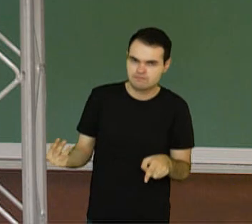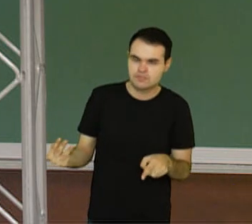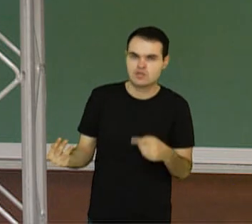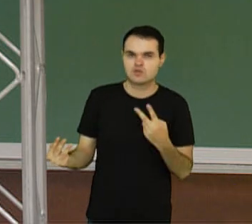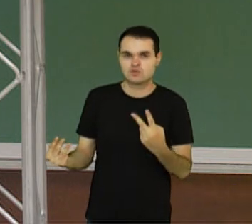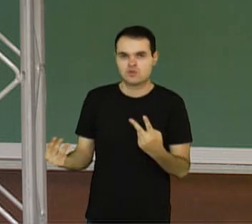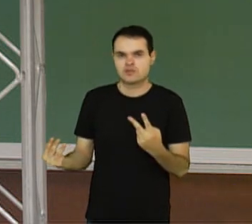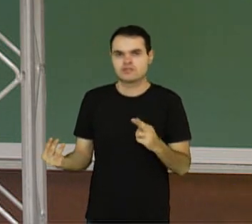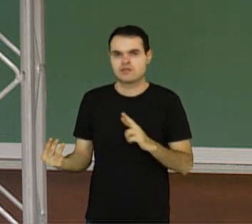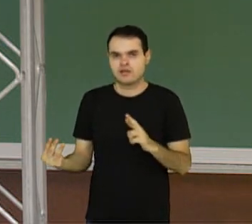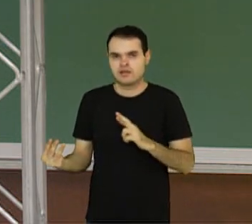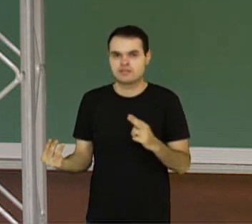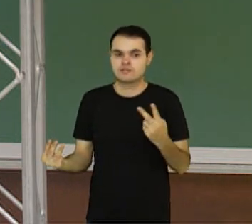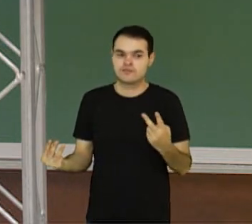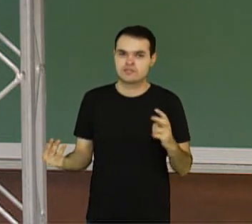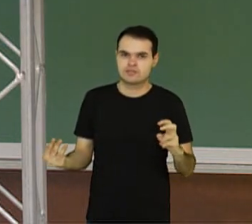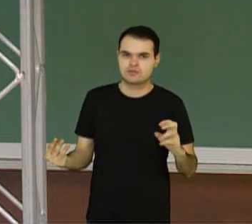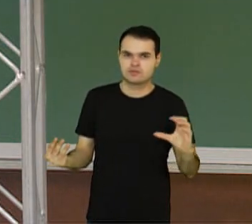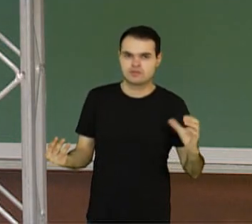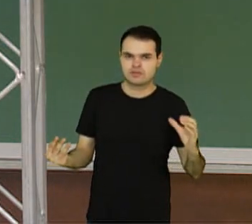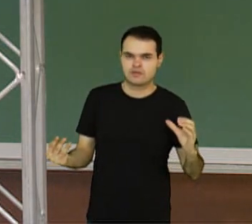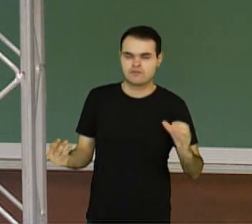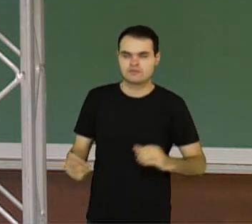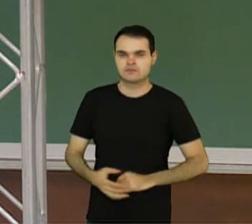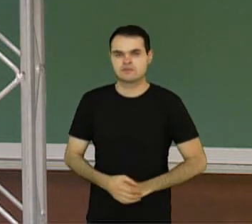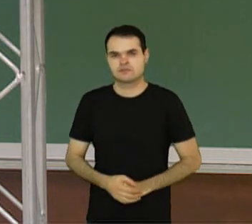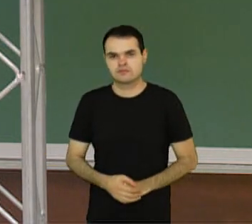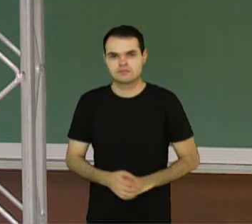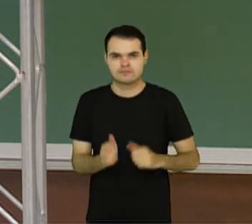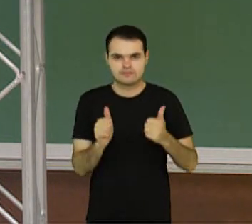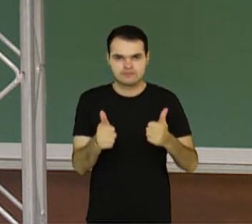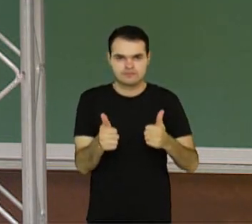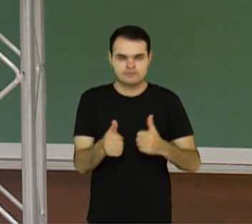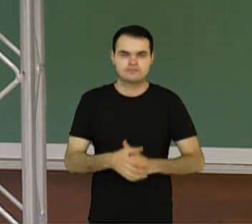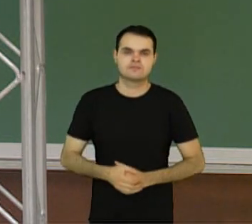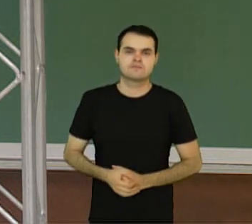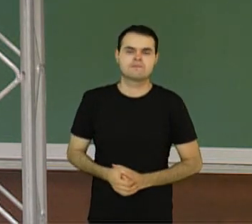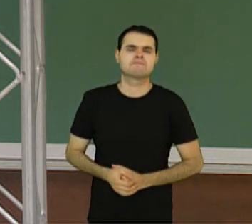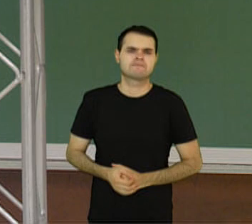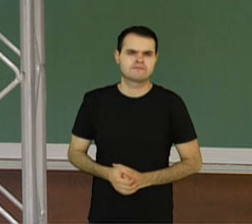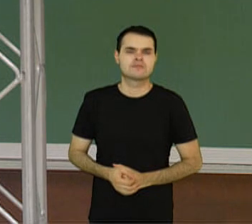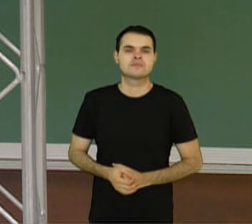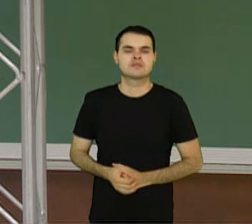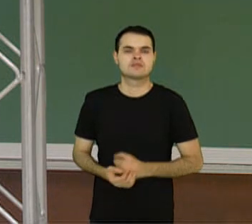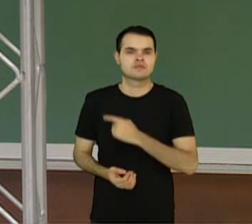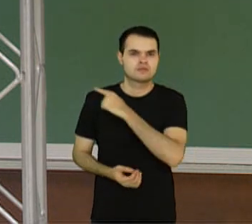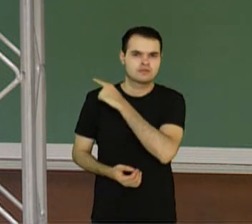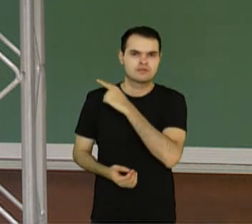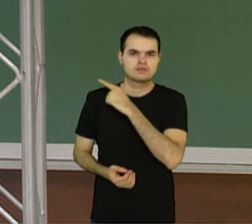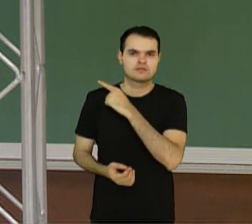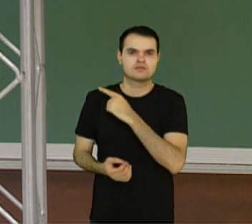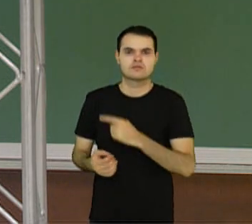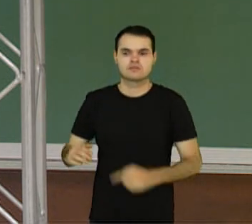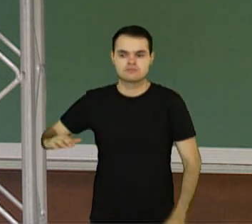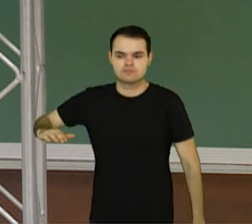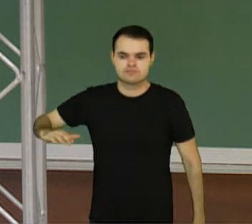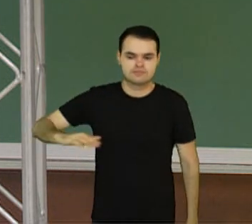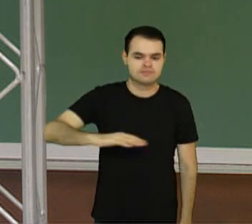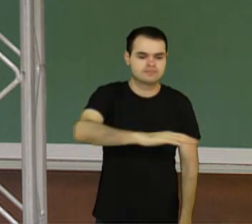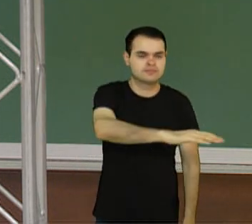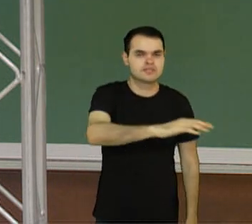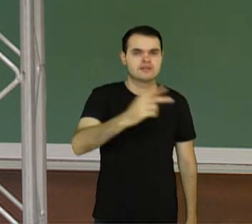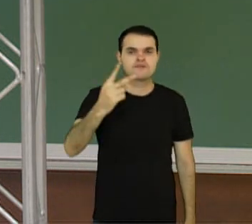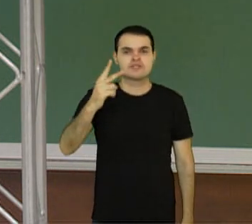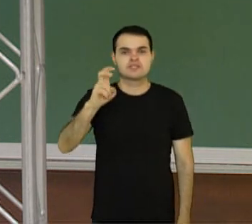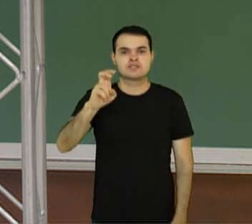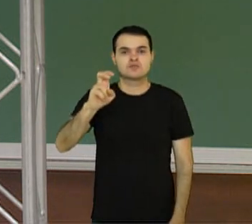R$ 2,25, tudo bem? E aí, para percorrer 25